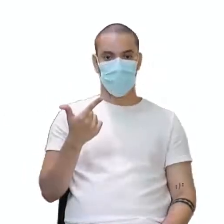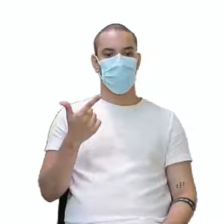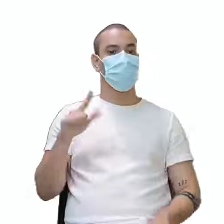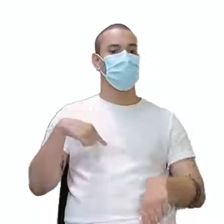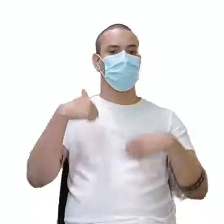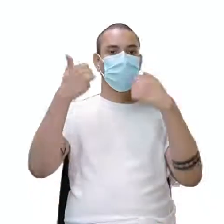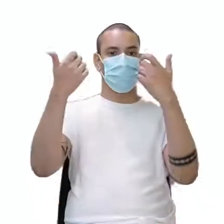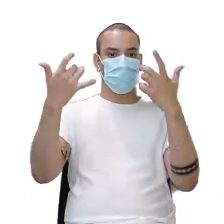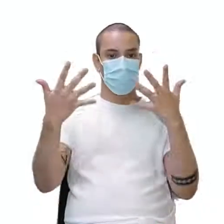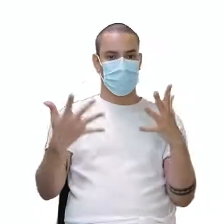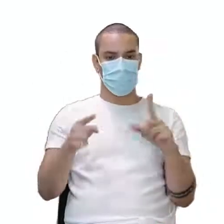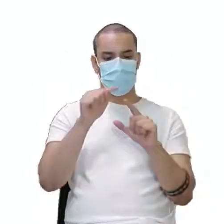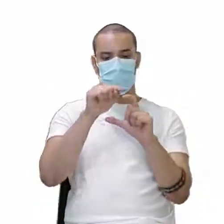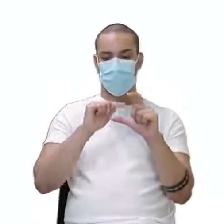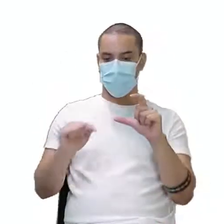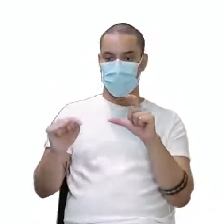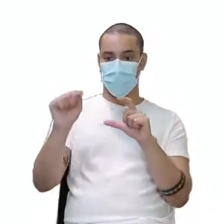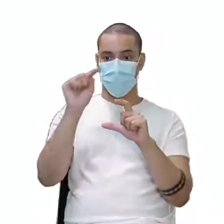fala de ciclos biogeoquímicos,